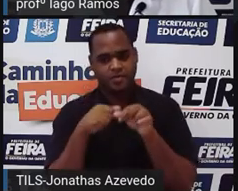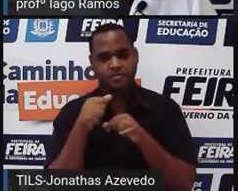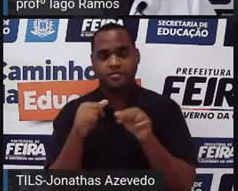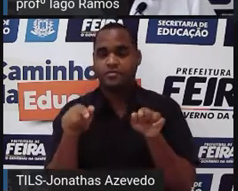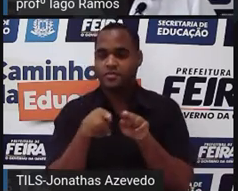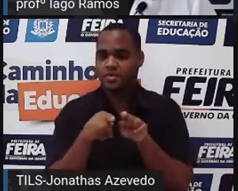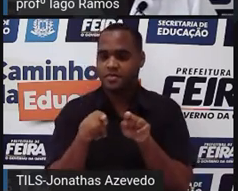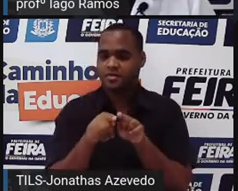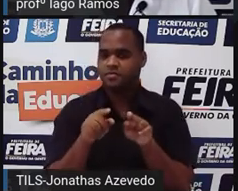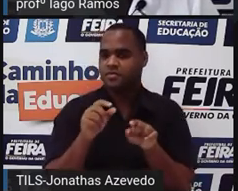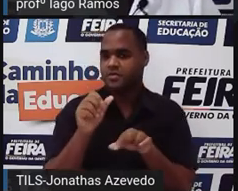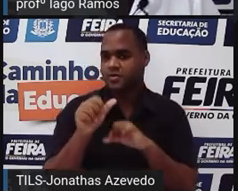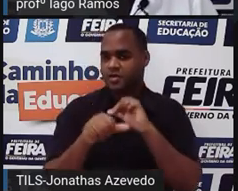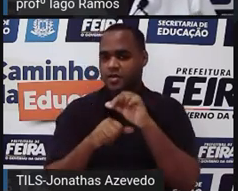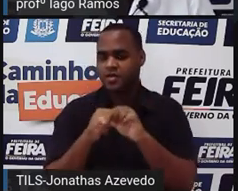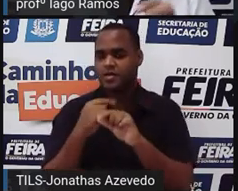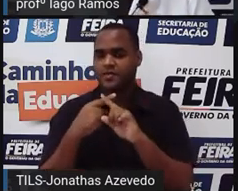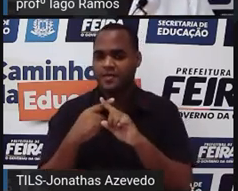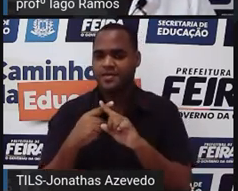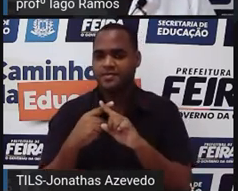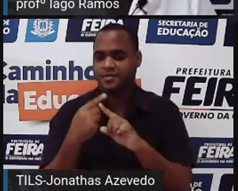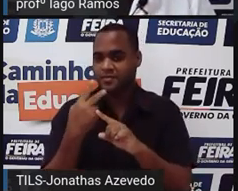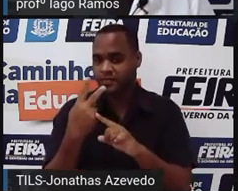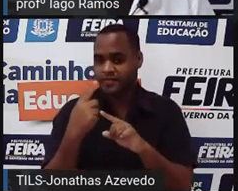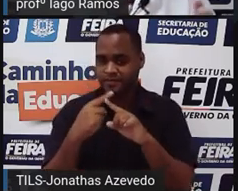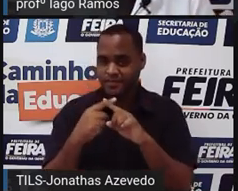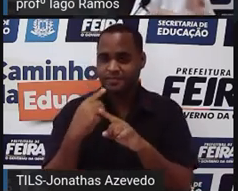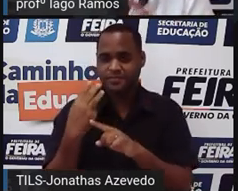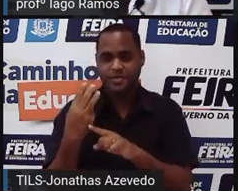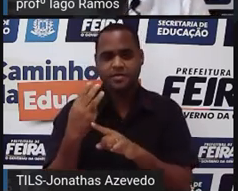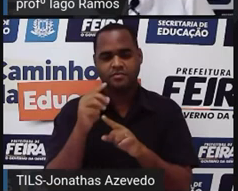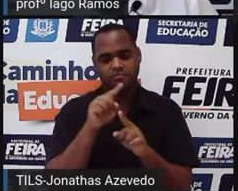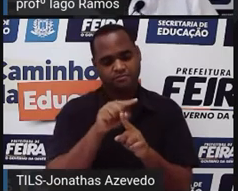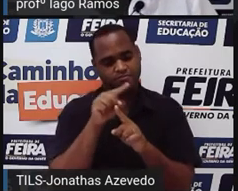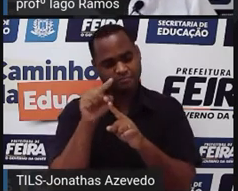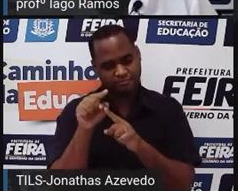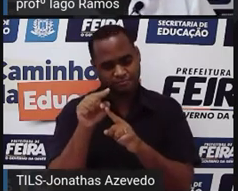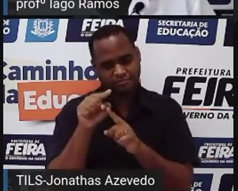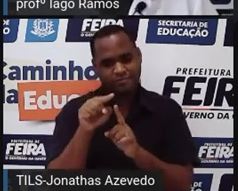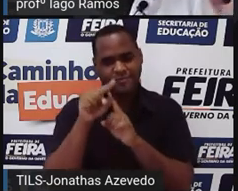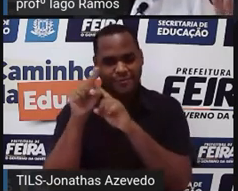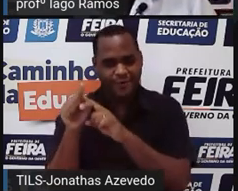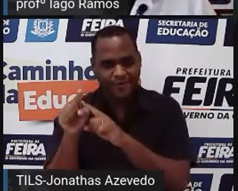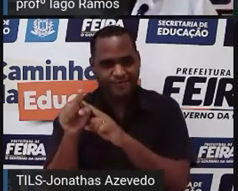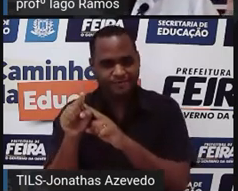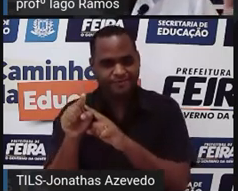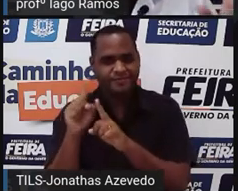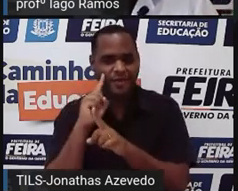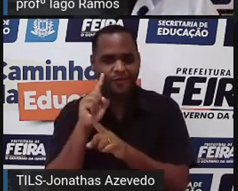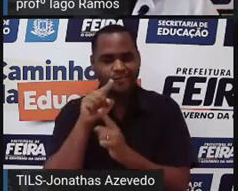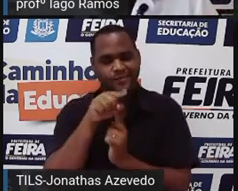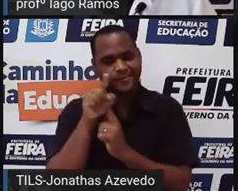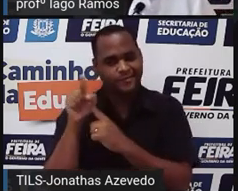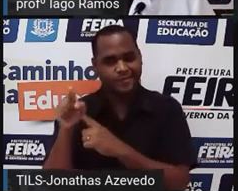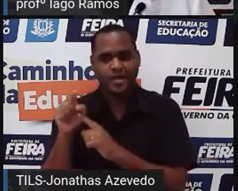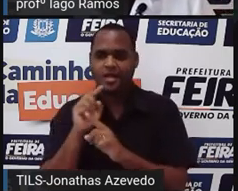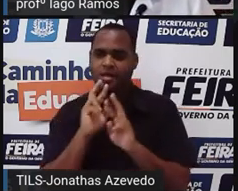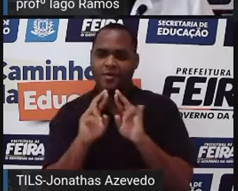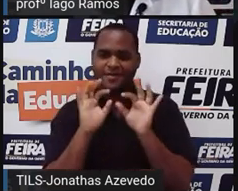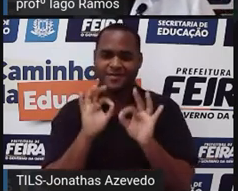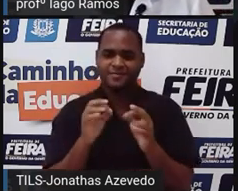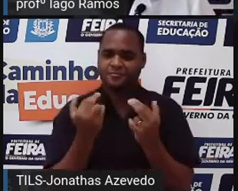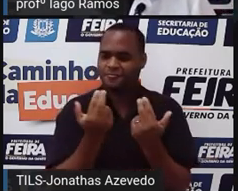depois 2 por 3. Só fiz ali uma troca de lugar alternando o 2 com o 3. Tá vendo? O resultado vai continuar sendo o